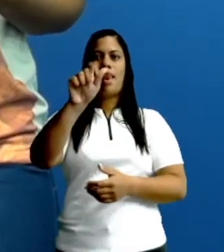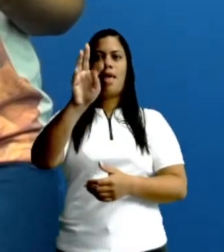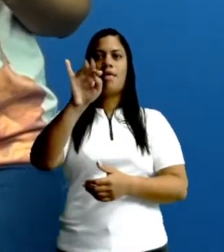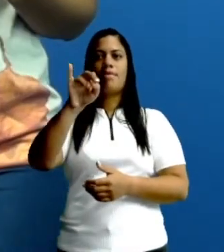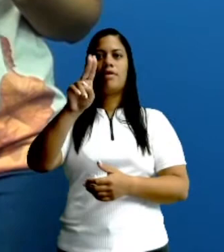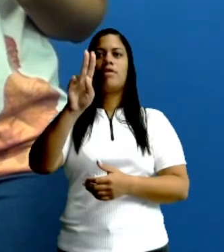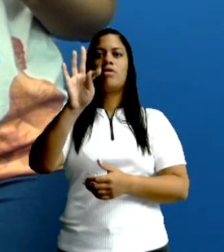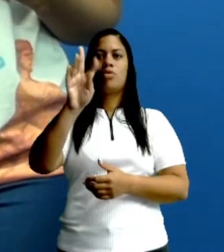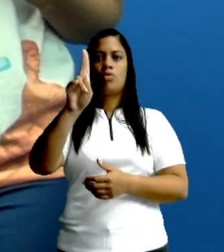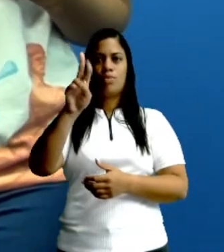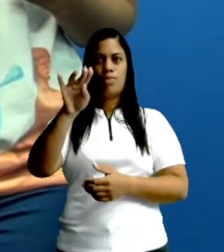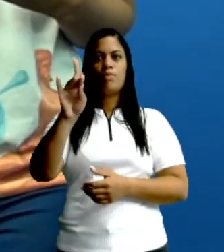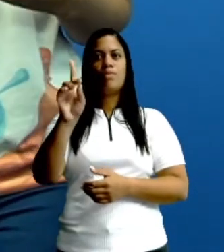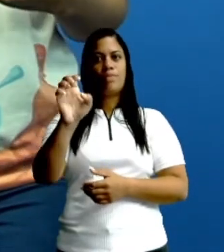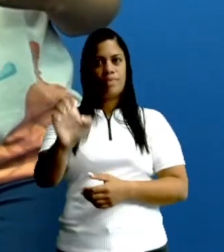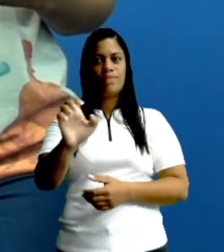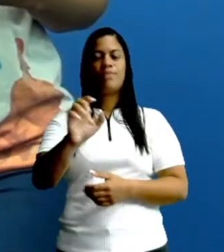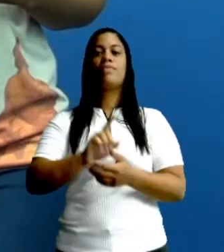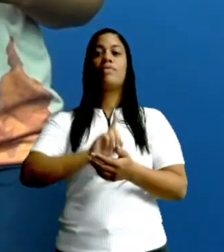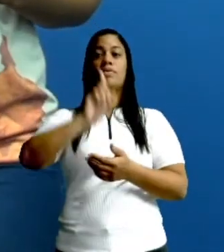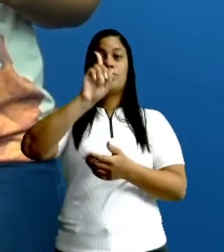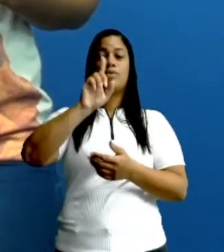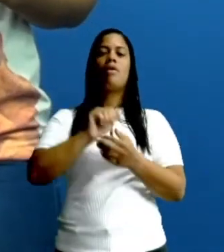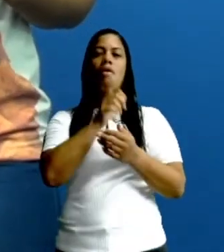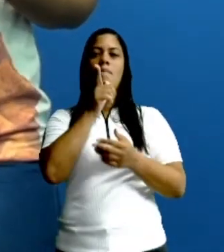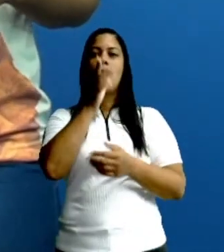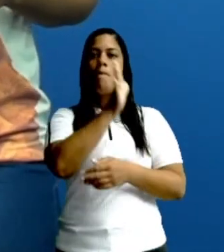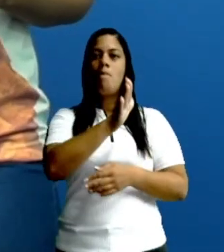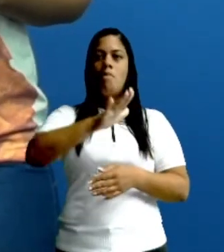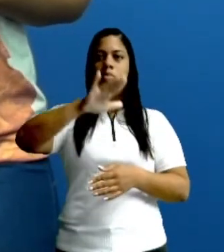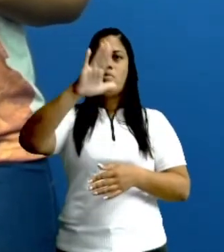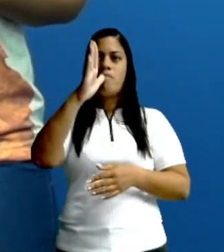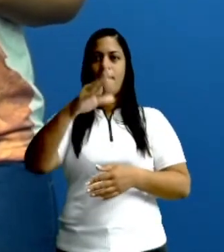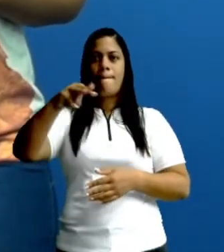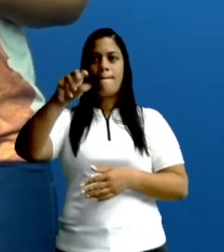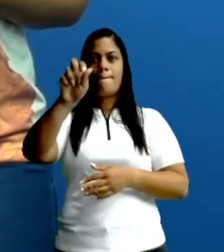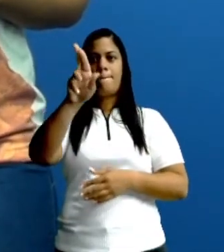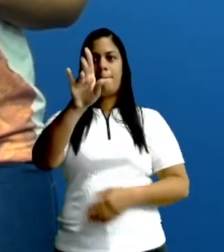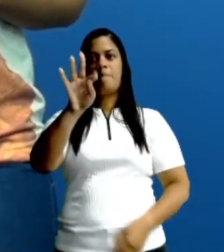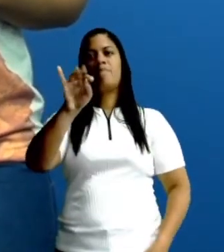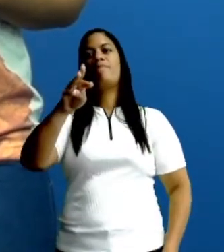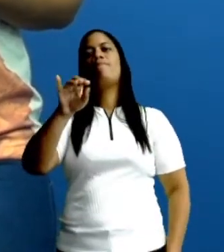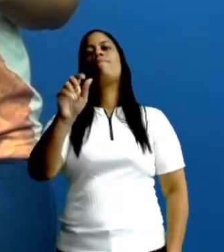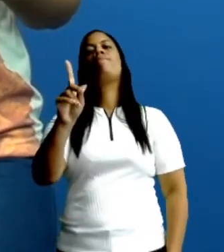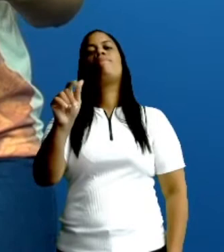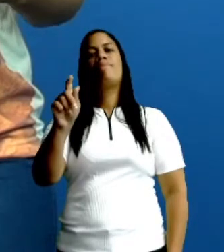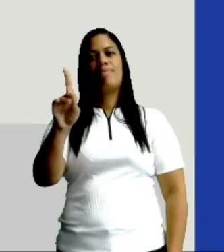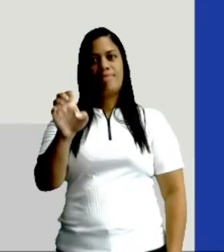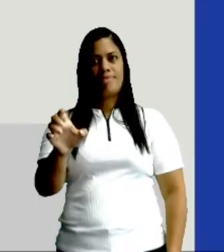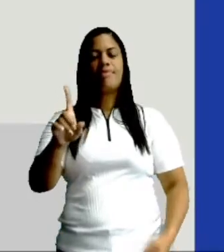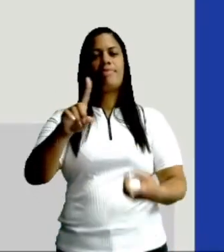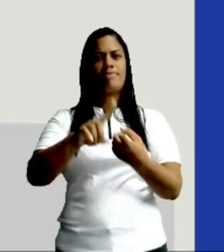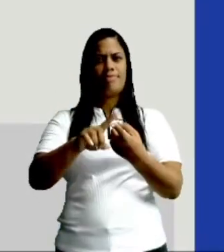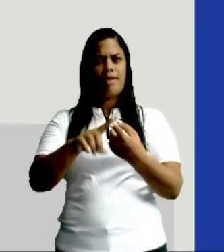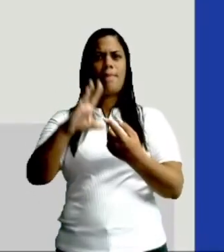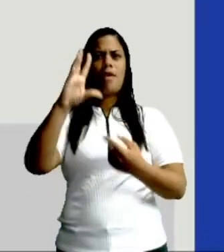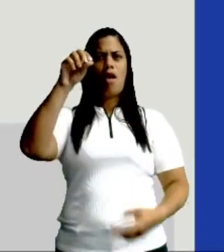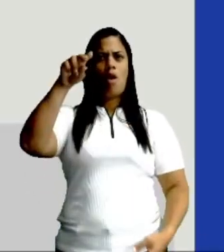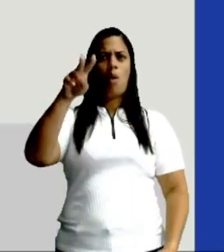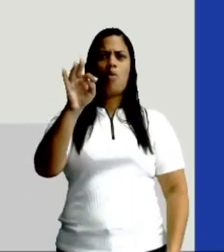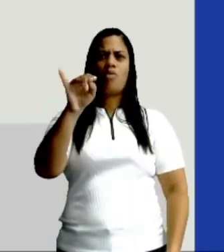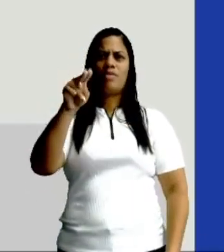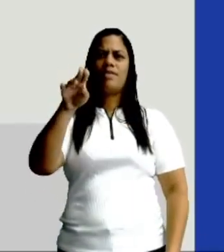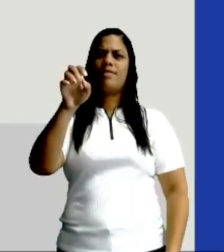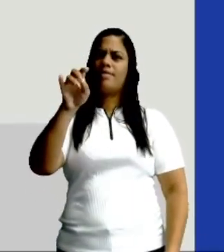latitude, a altitude, a maritimidade, eu vou ter também a